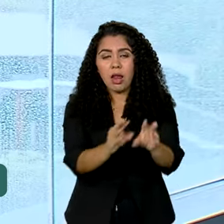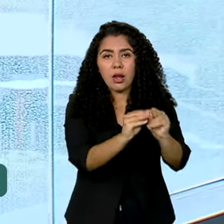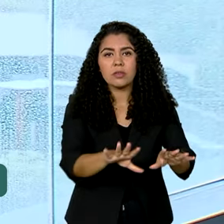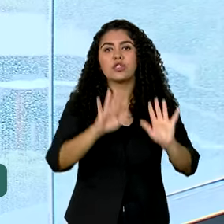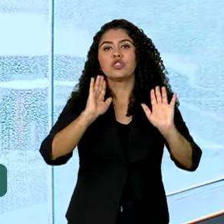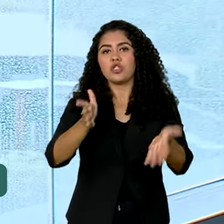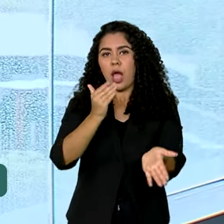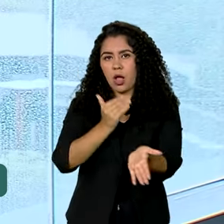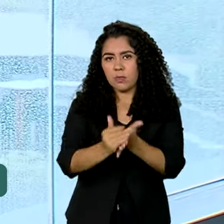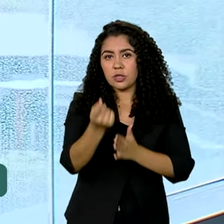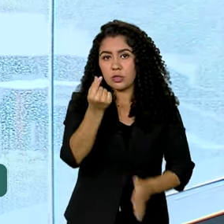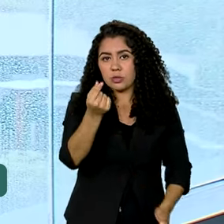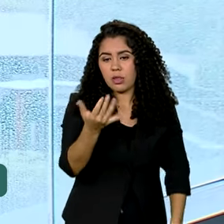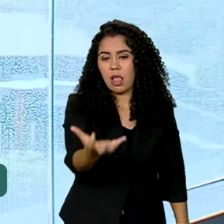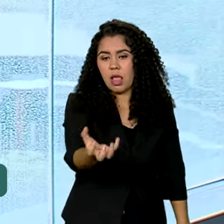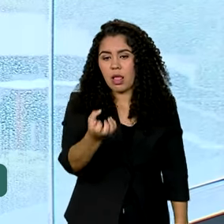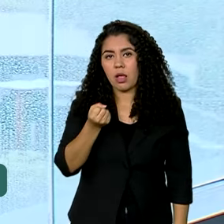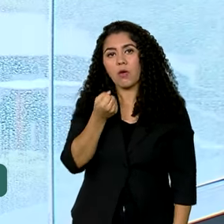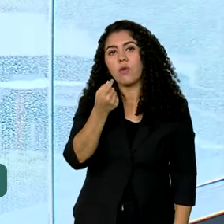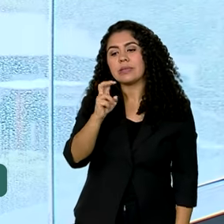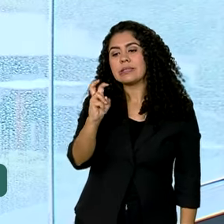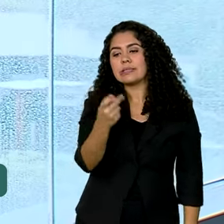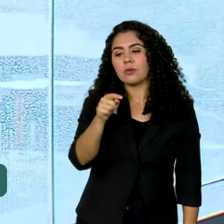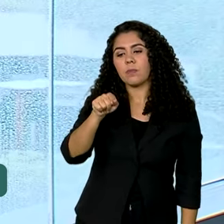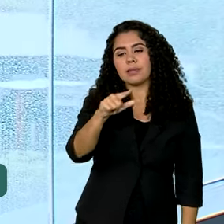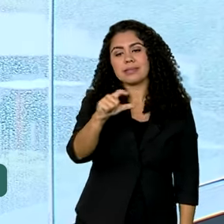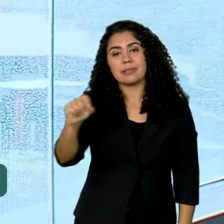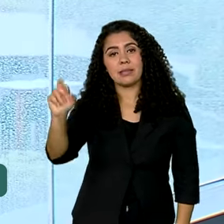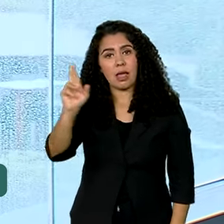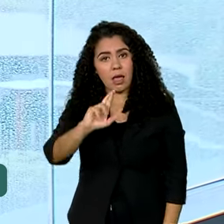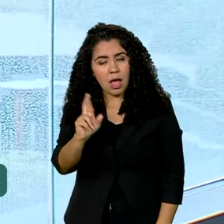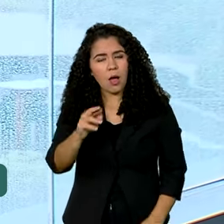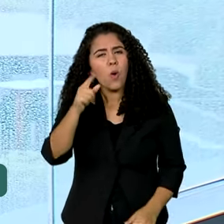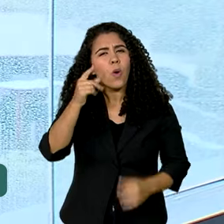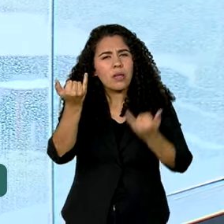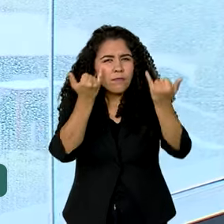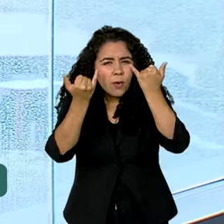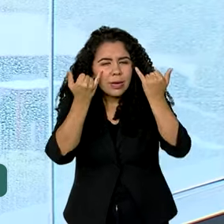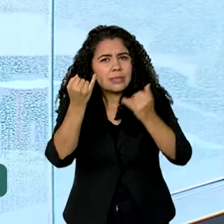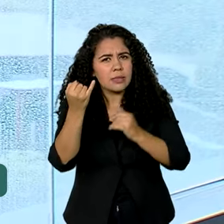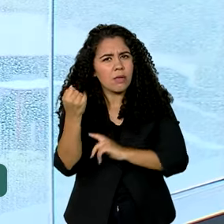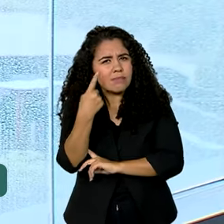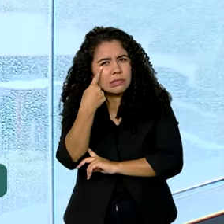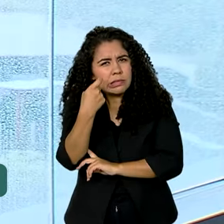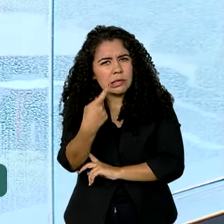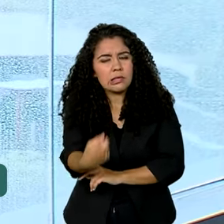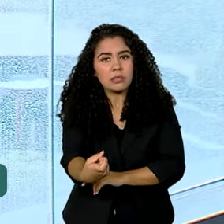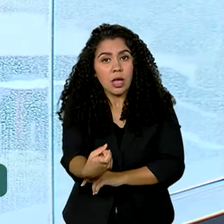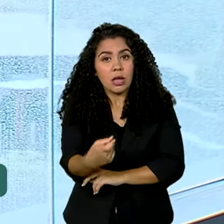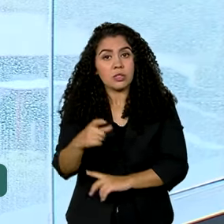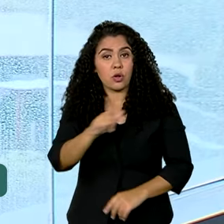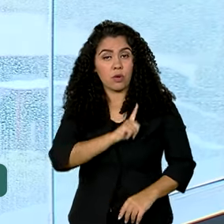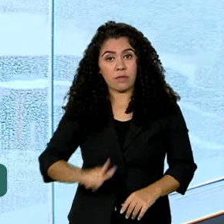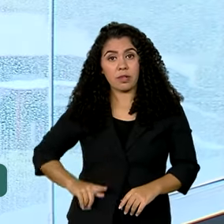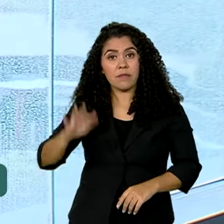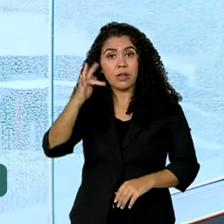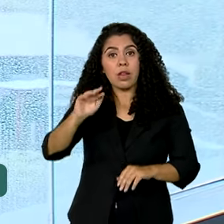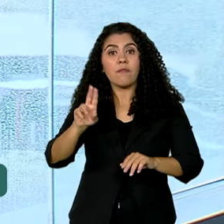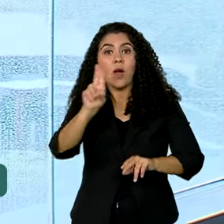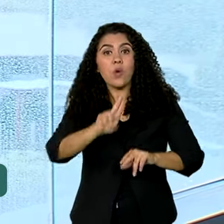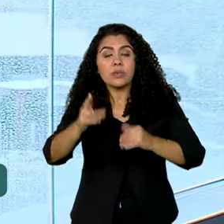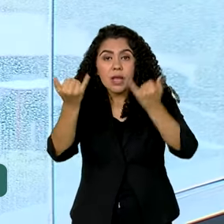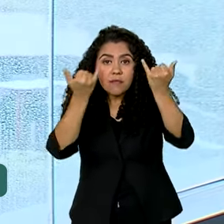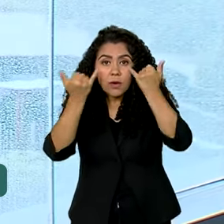receber o auxílio de R$ 5.100. E um dado curioso é que o governo federal vai usar dados de satélites